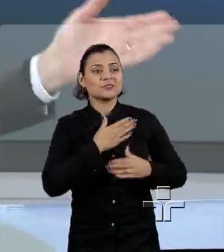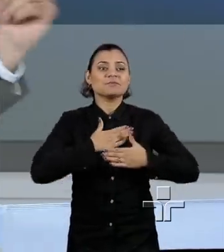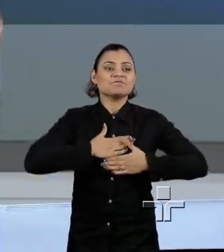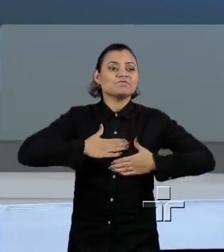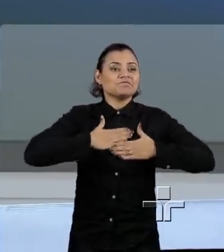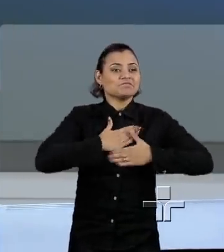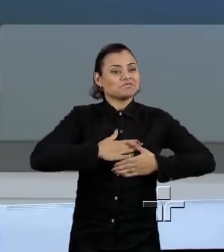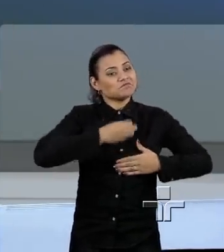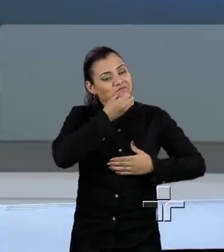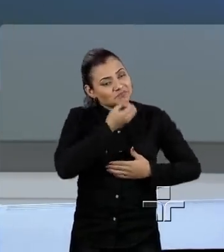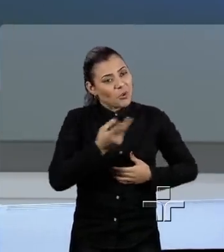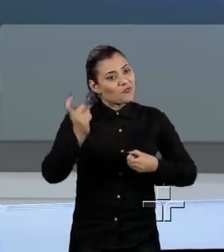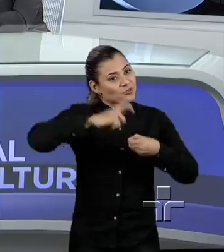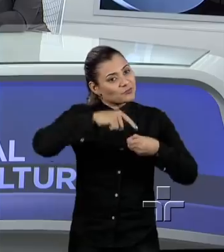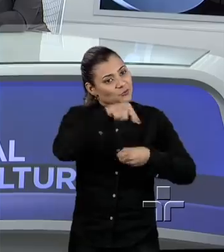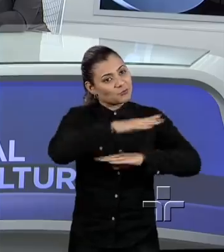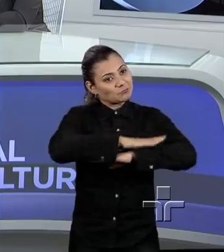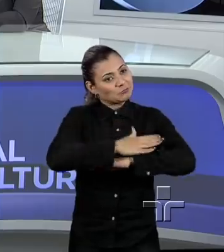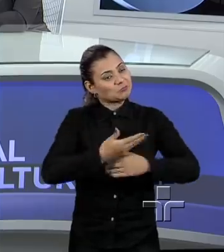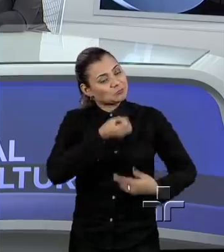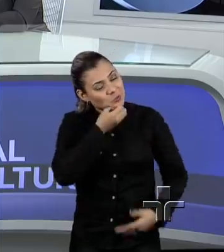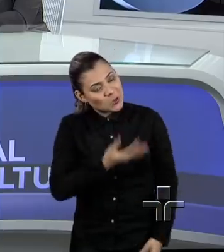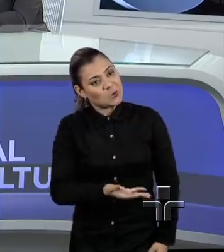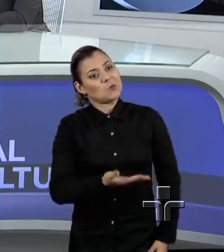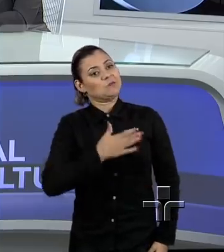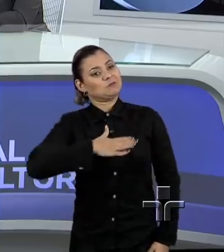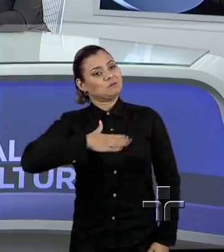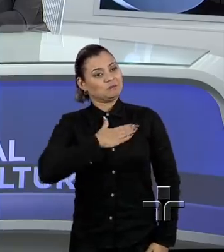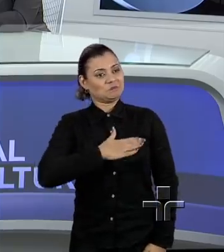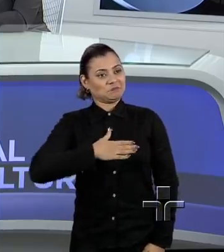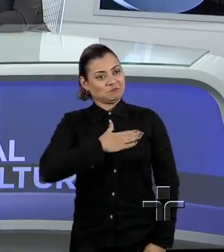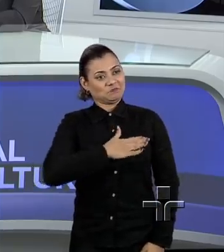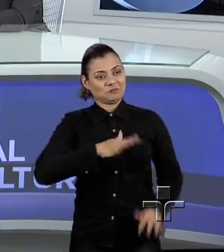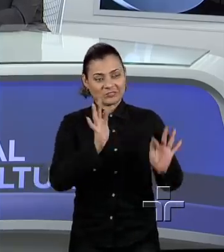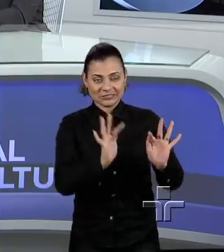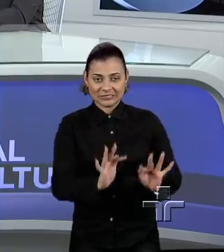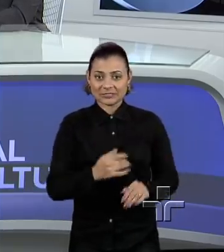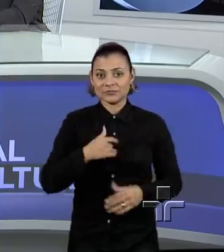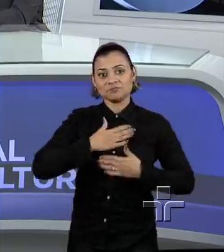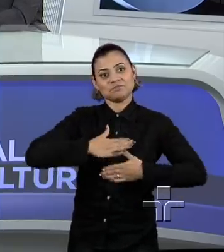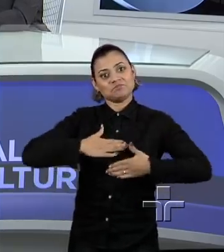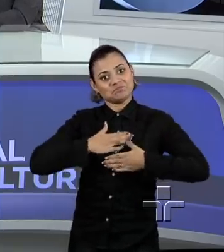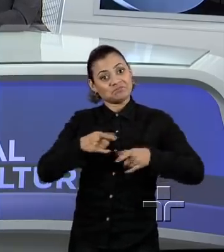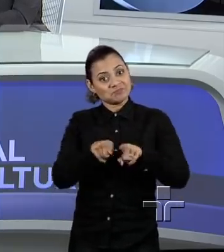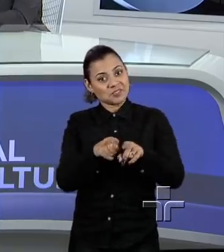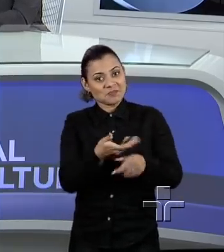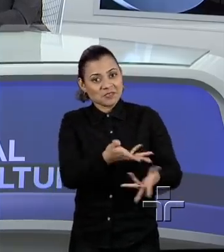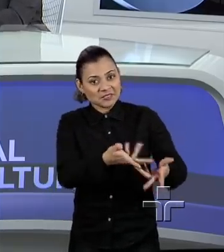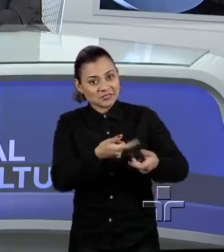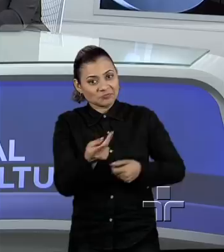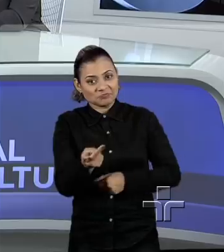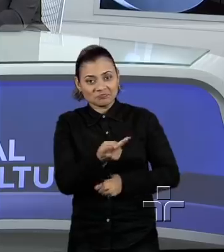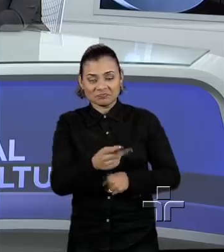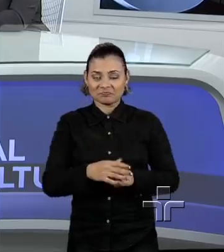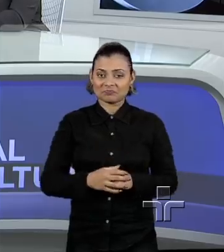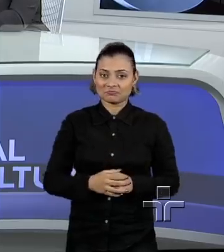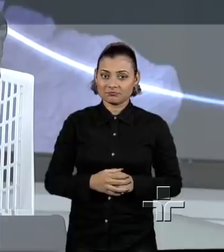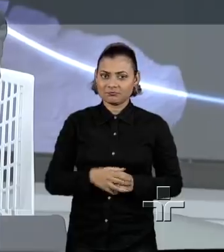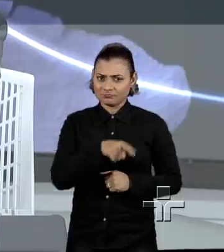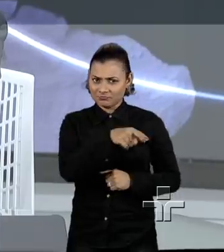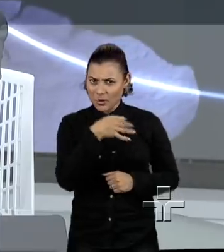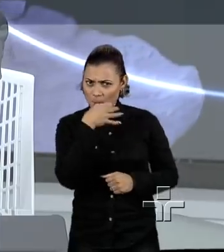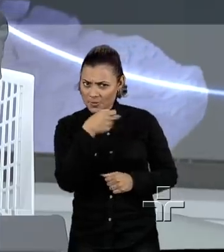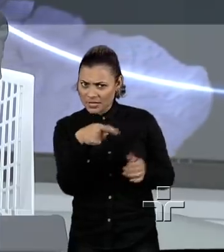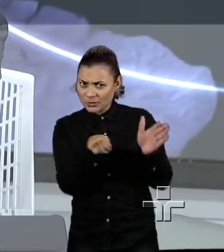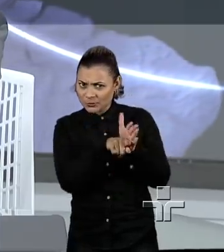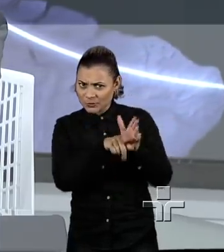com você de volta. Bem-vindo. Uma satisfação muito grande. William. Satisfação é toda minha tê-lo aqui na bancada, Emerson. Bom, você vai nessa linha aí do